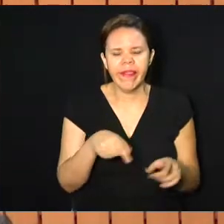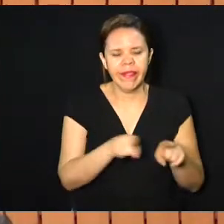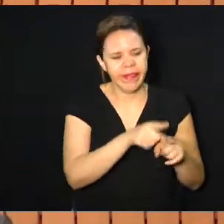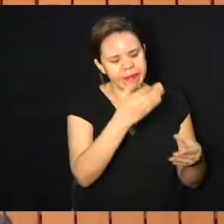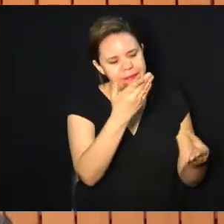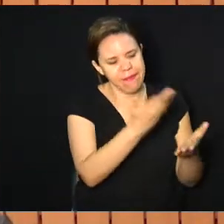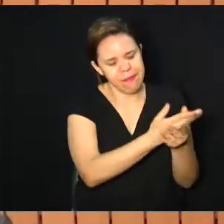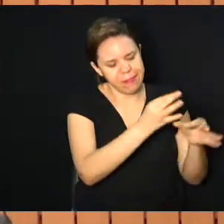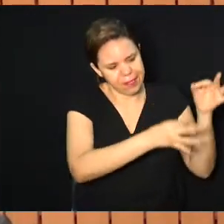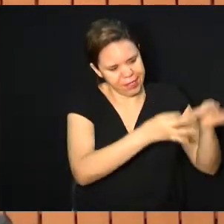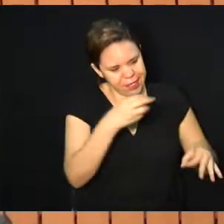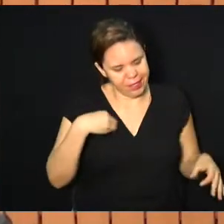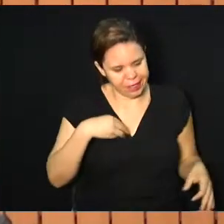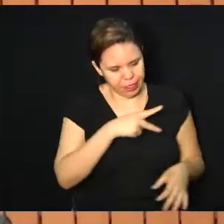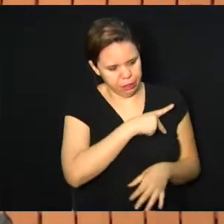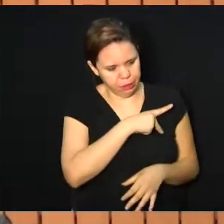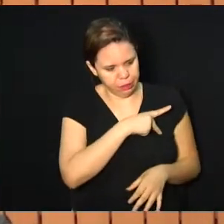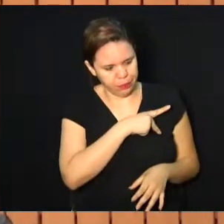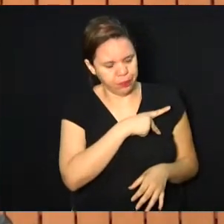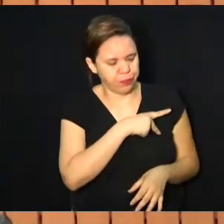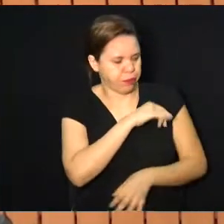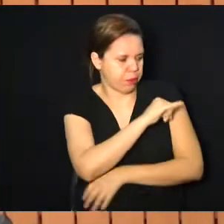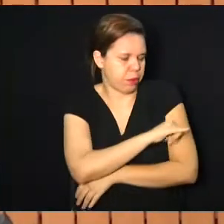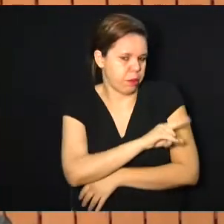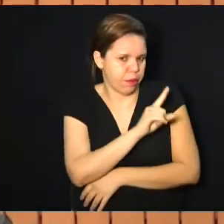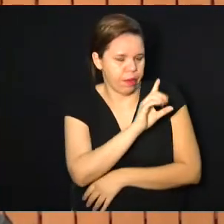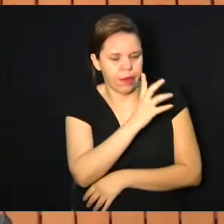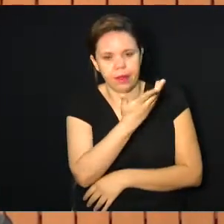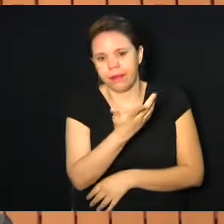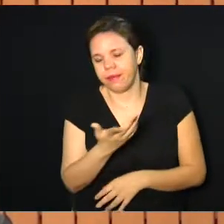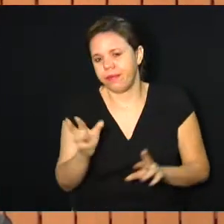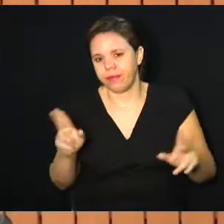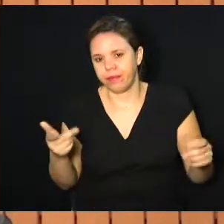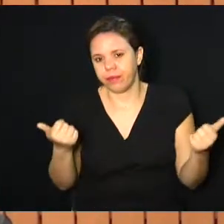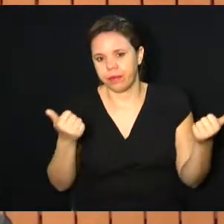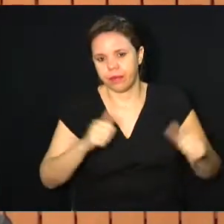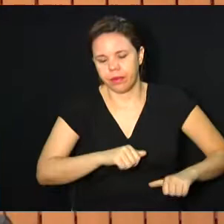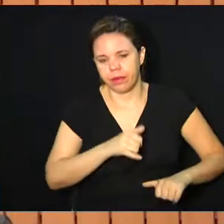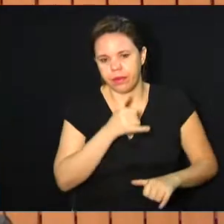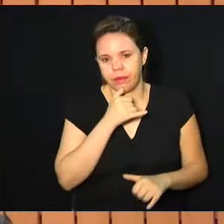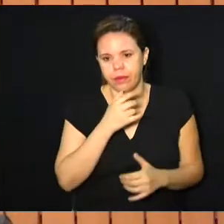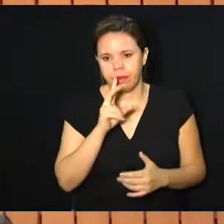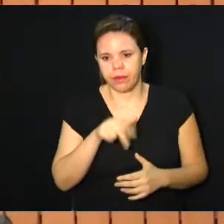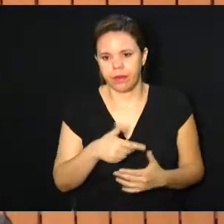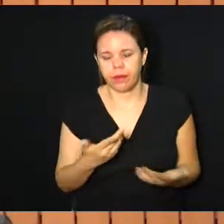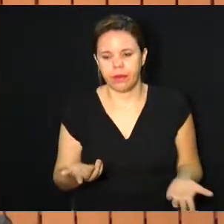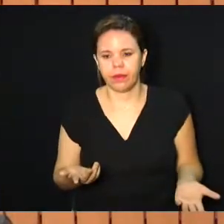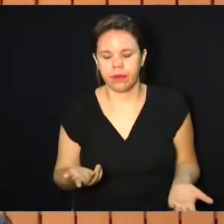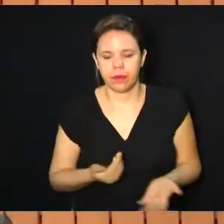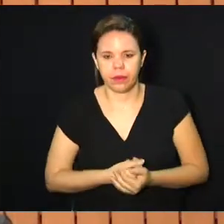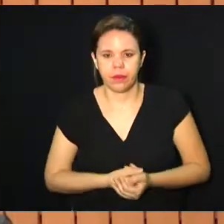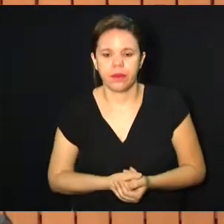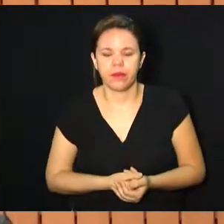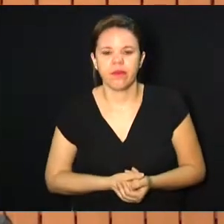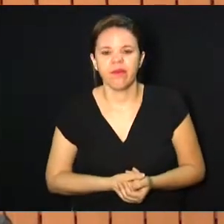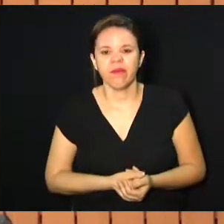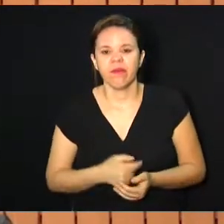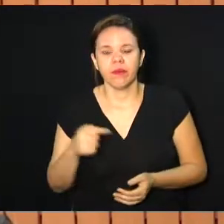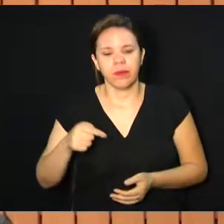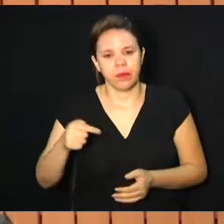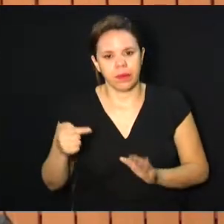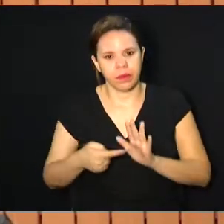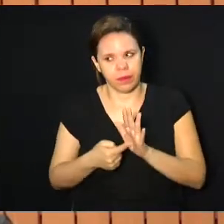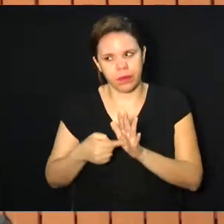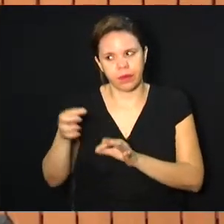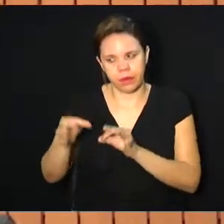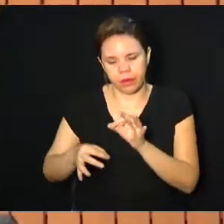Ministério Público, da Defensoria Pública, lá no Rio, mas lá é, digamos, o nosso pior exemplo disso. E aqui o tribunal foi bem claro de que